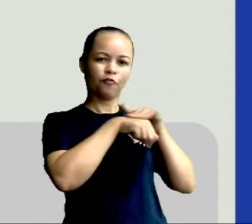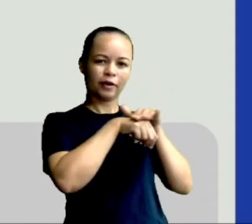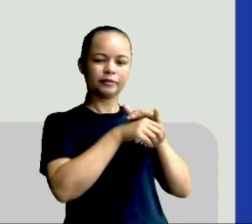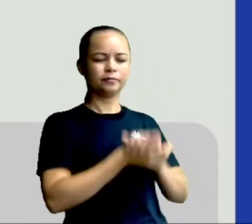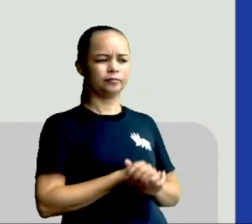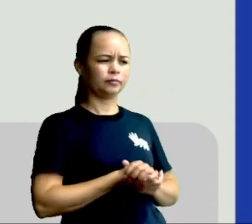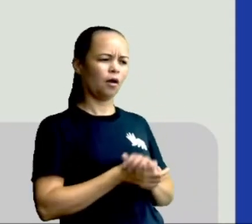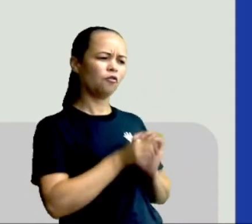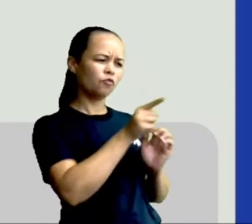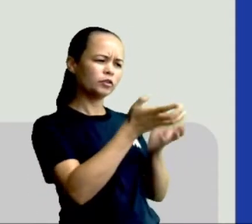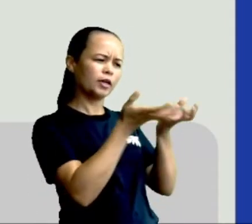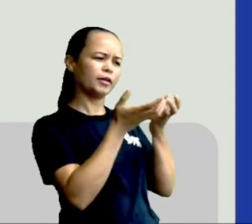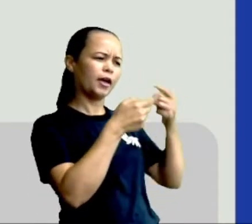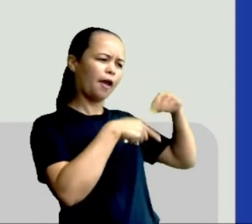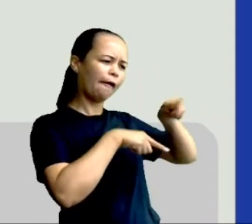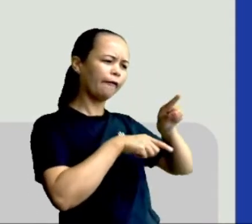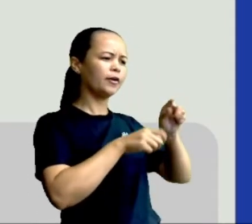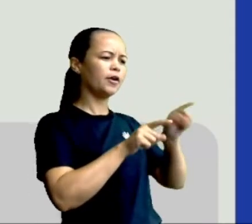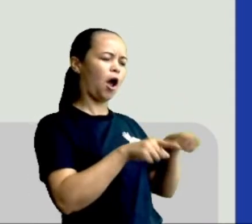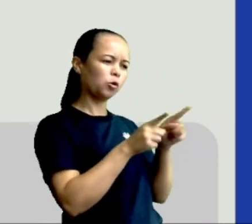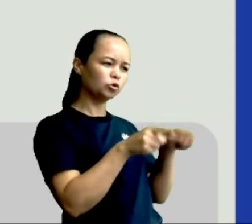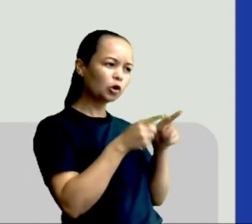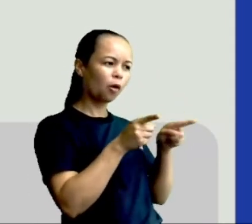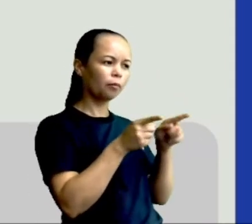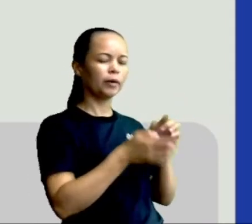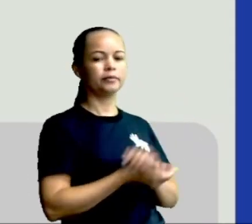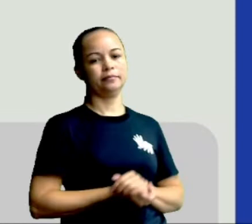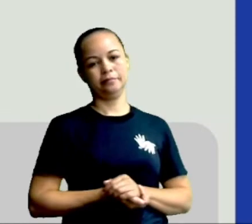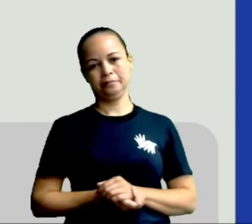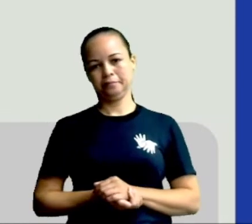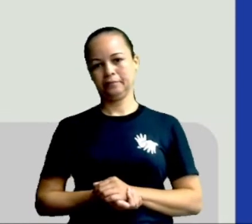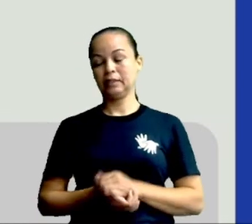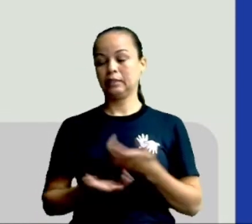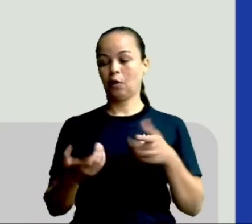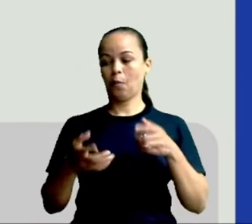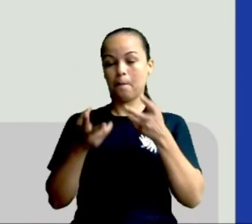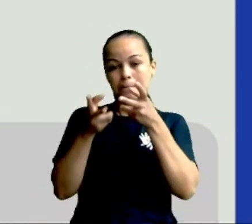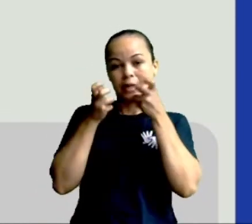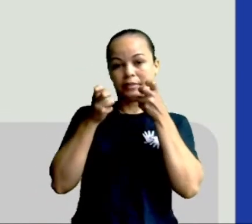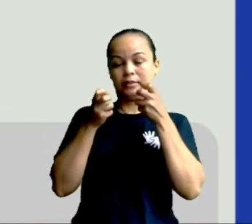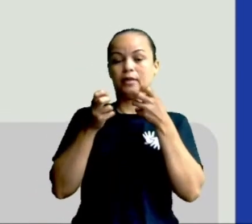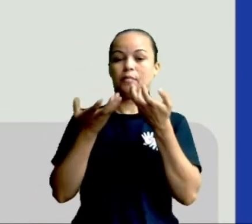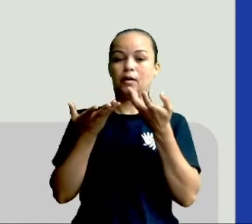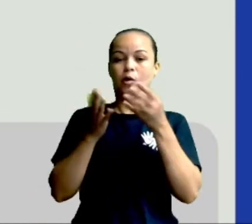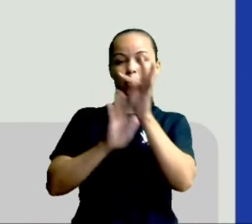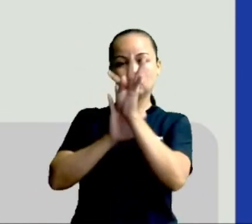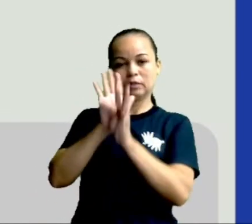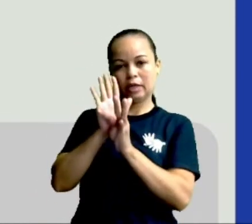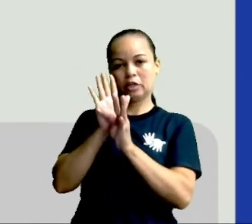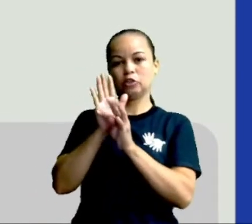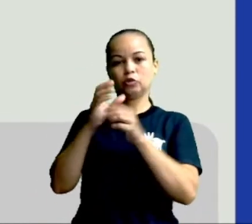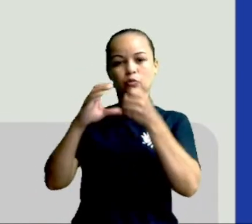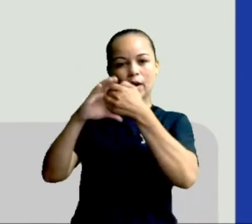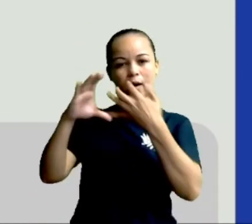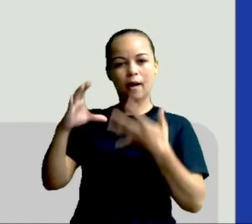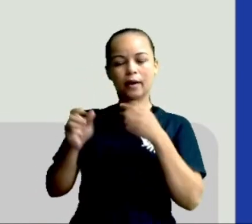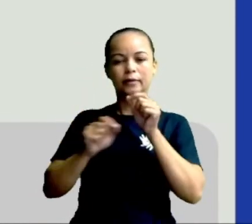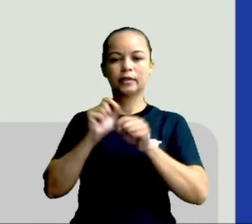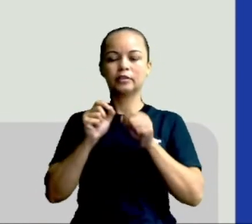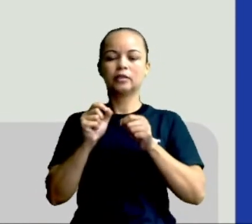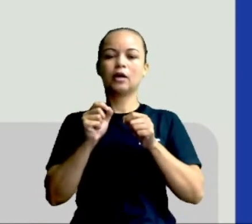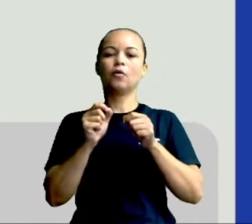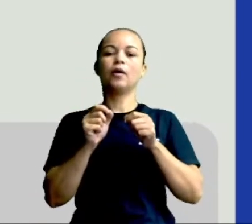Olha, você quer ir ao shopping? Percebam que esse texto é um texto que é caracterizado pela função fática